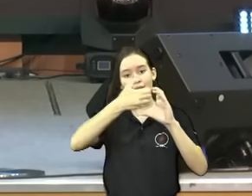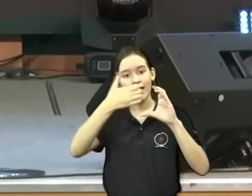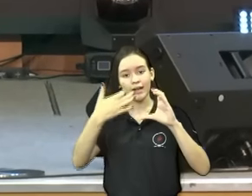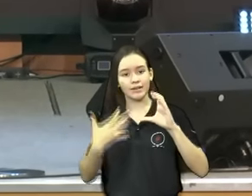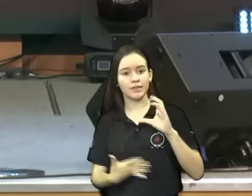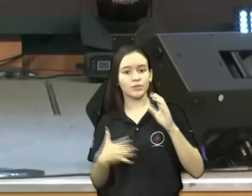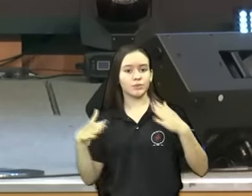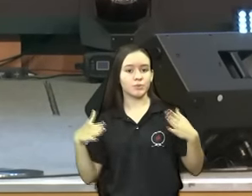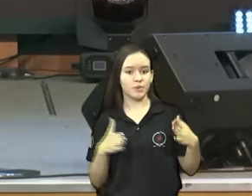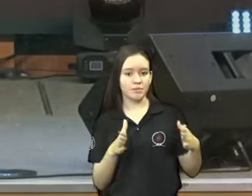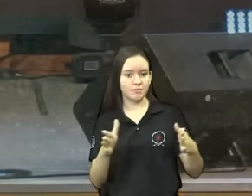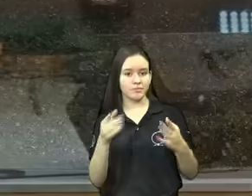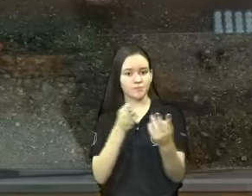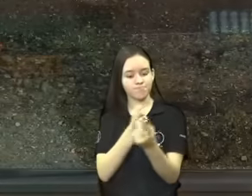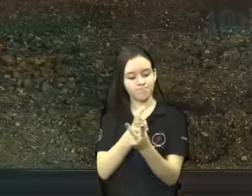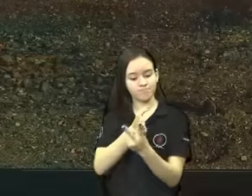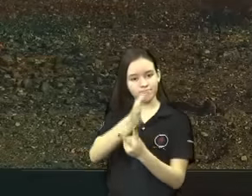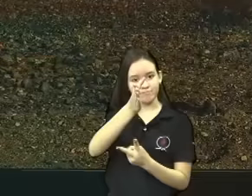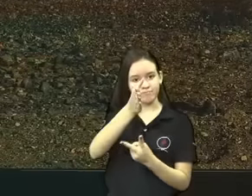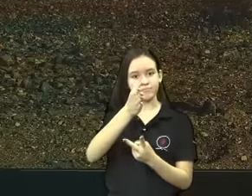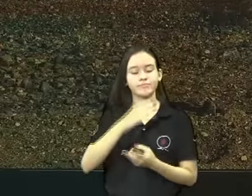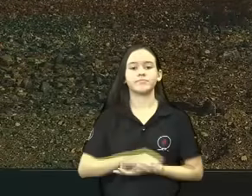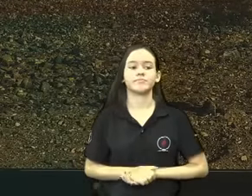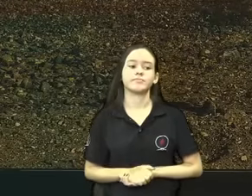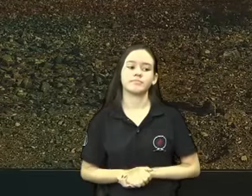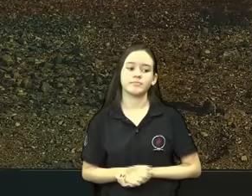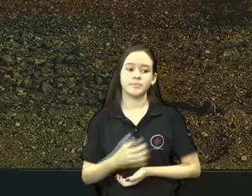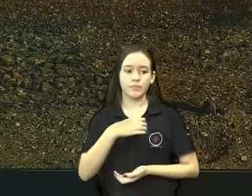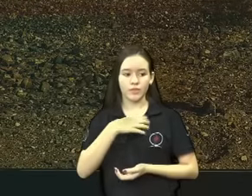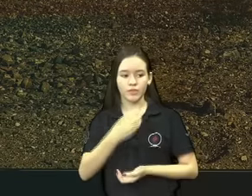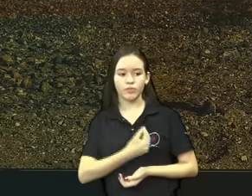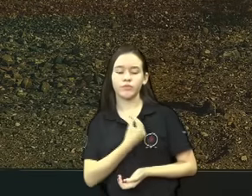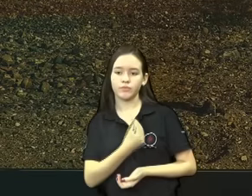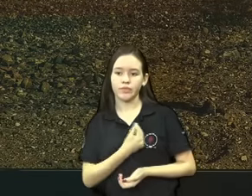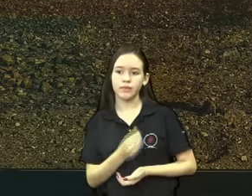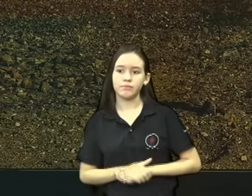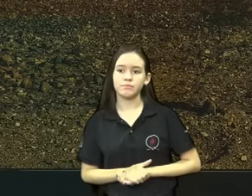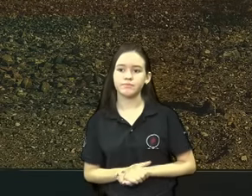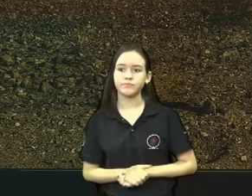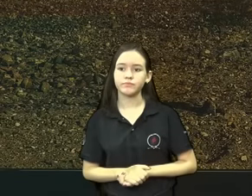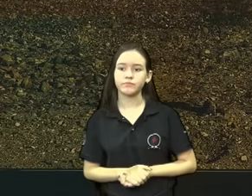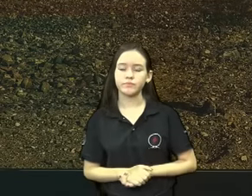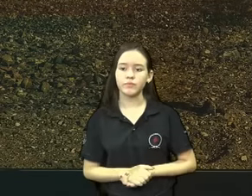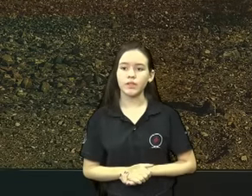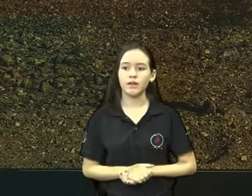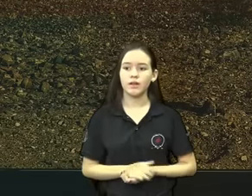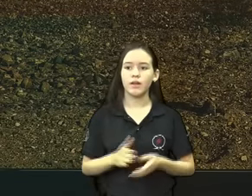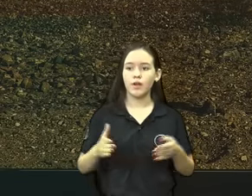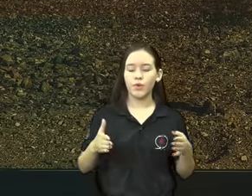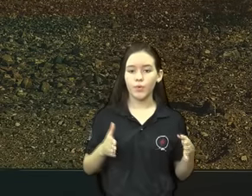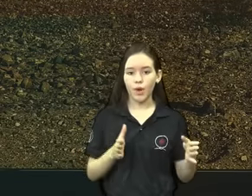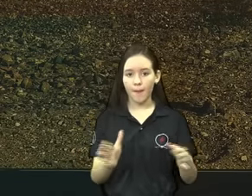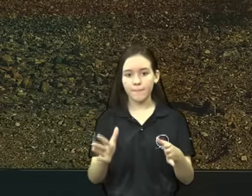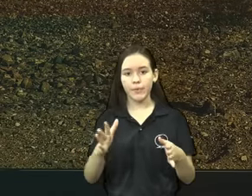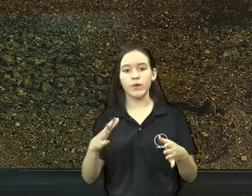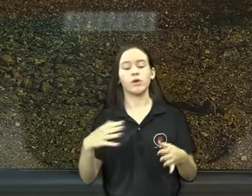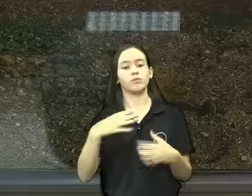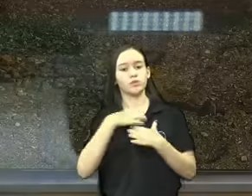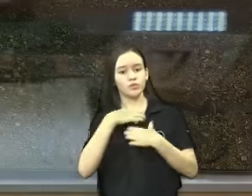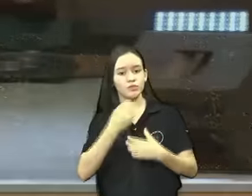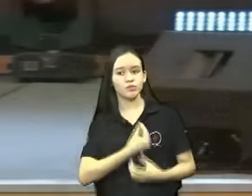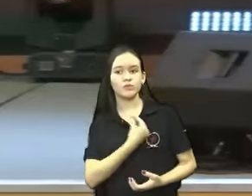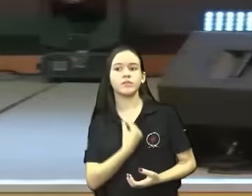desse camisa desse estilo de vida e não é o caminho é um estilo de vida uma